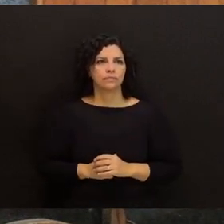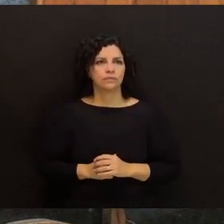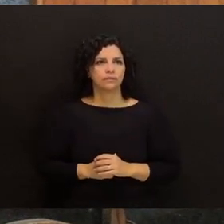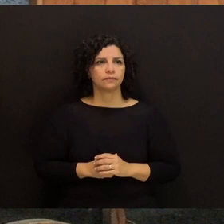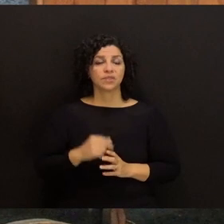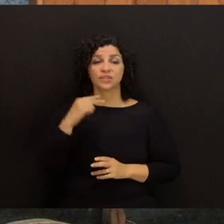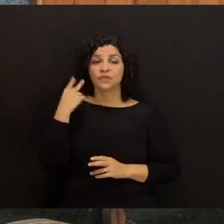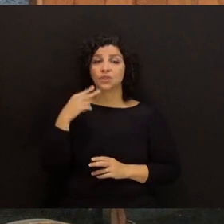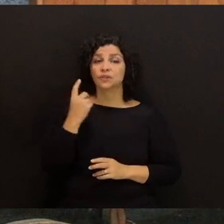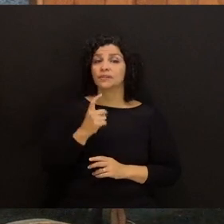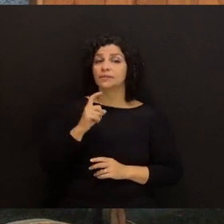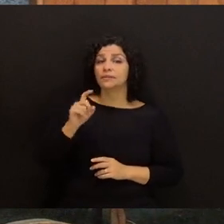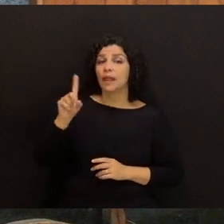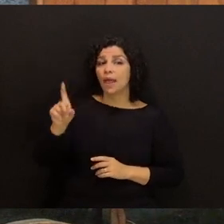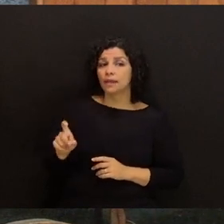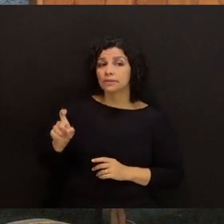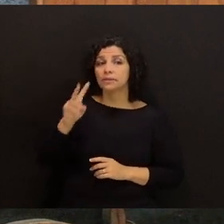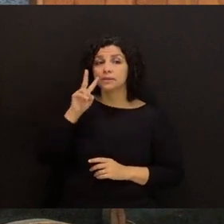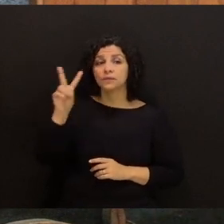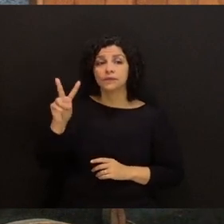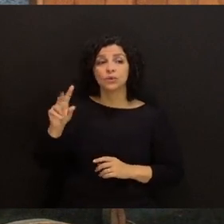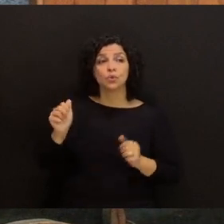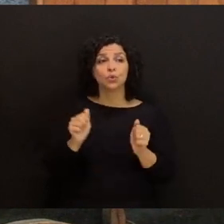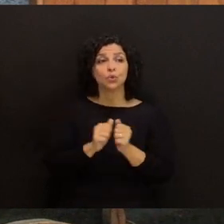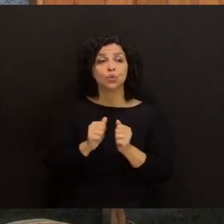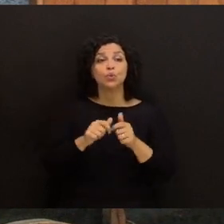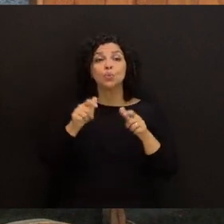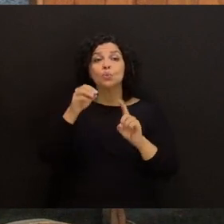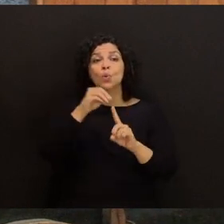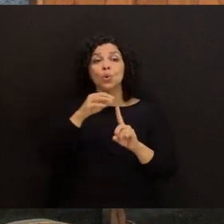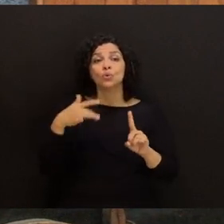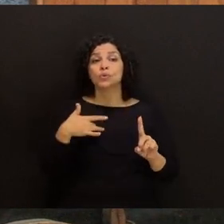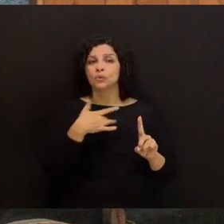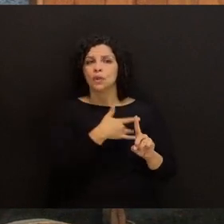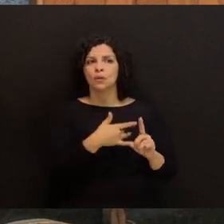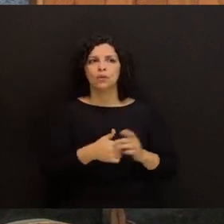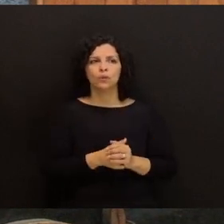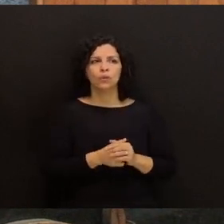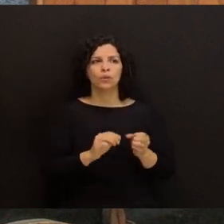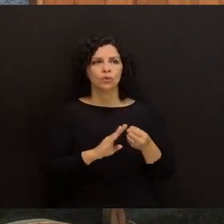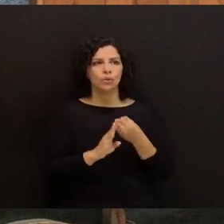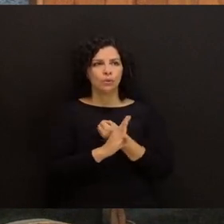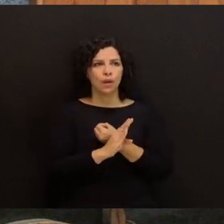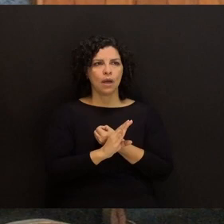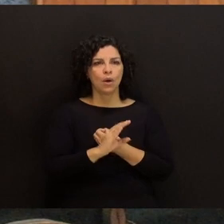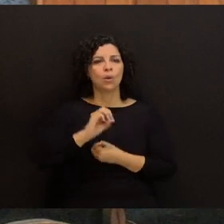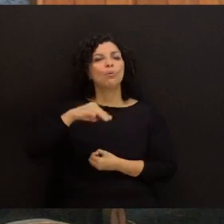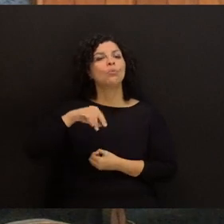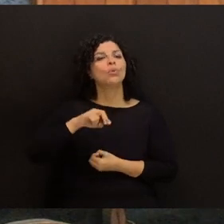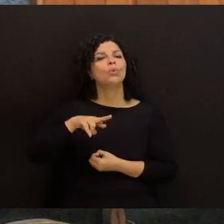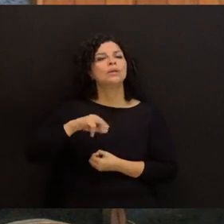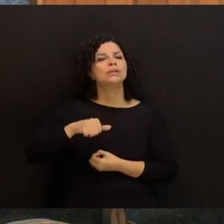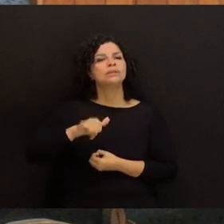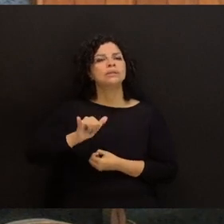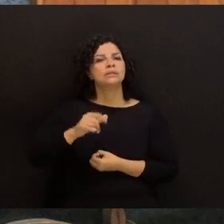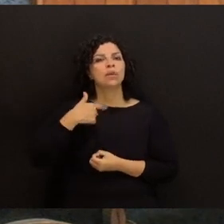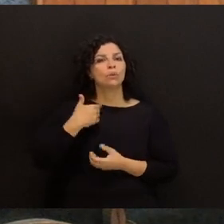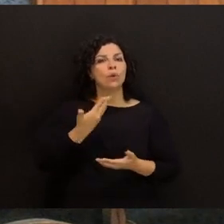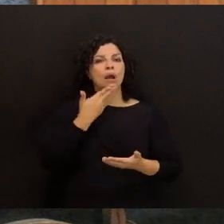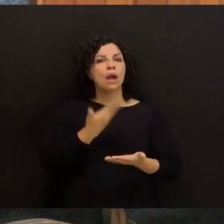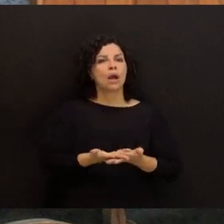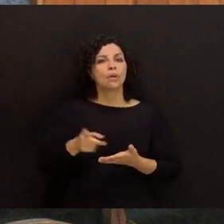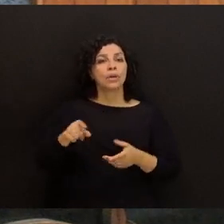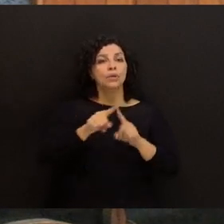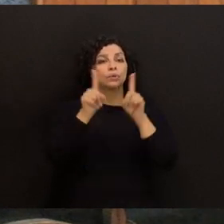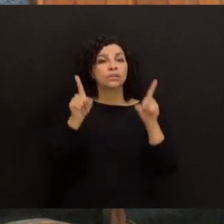vereadora Alex por quatro e quando eu estive visitando a unidade de saúde do bairro Colônia Murici Eu me assustei porque